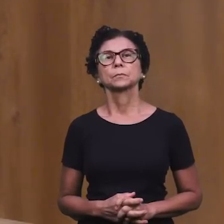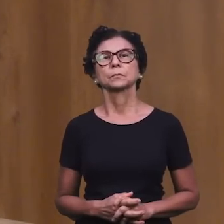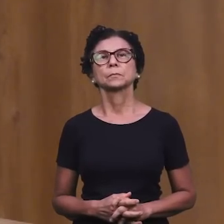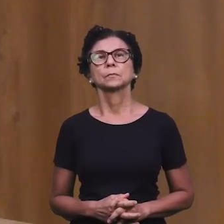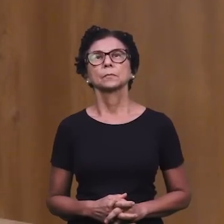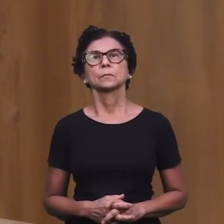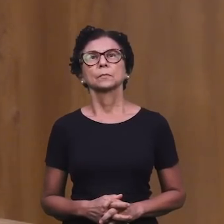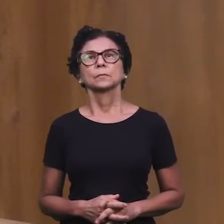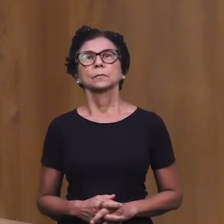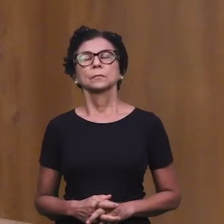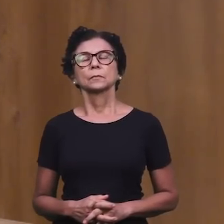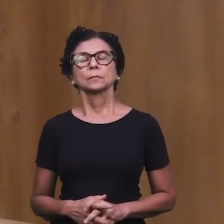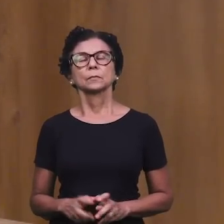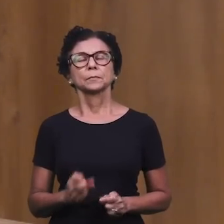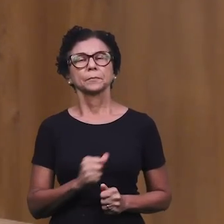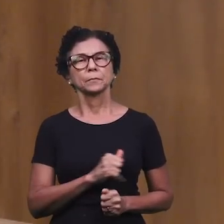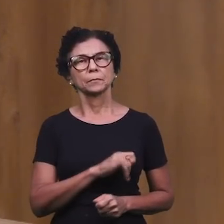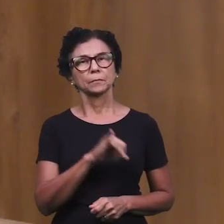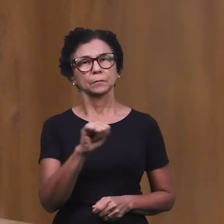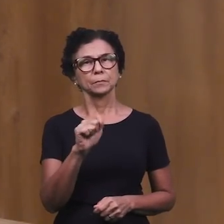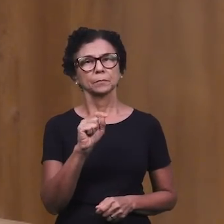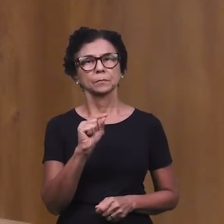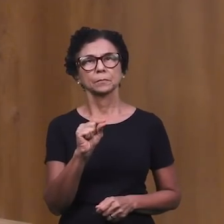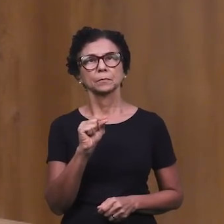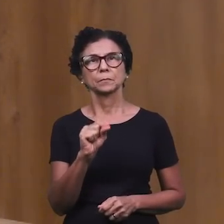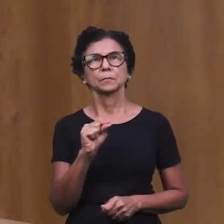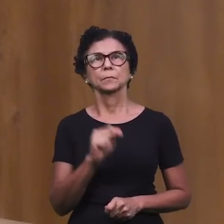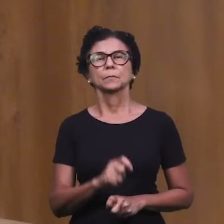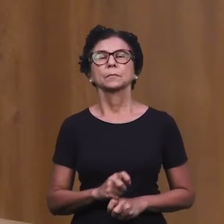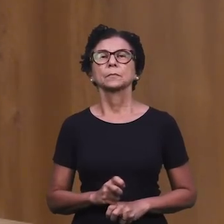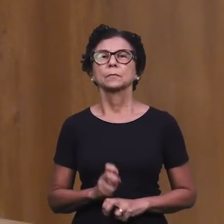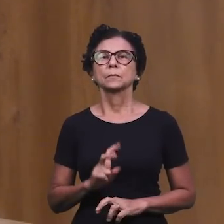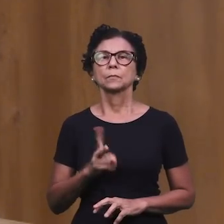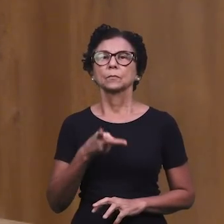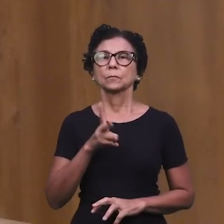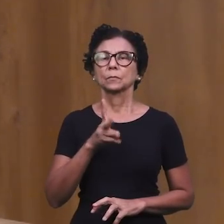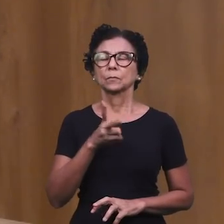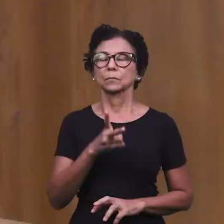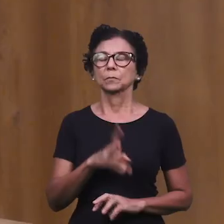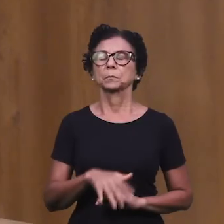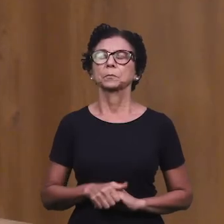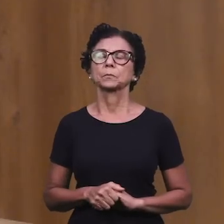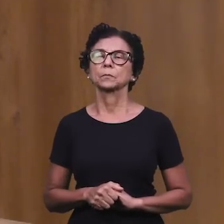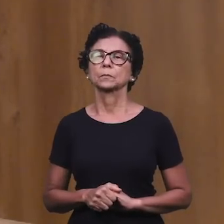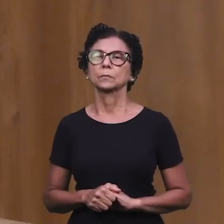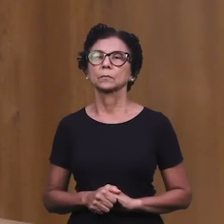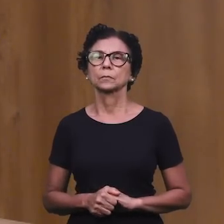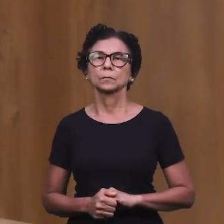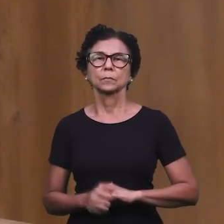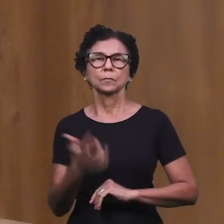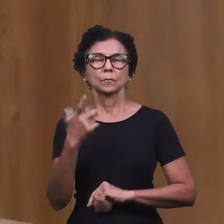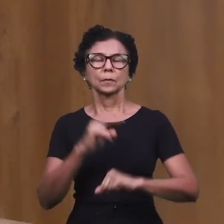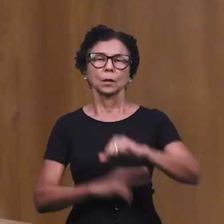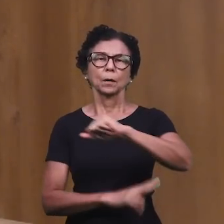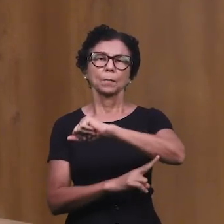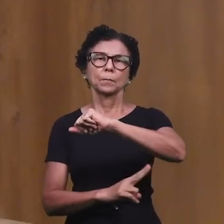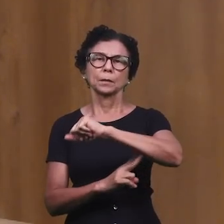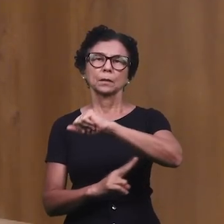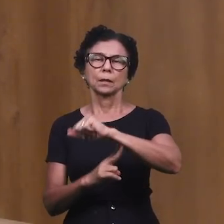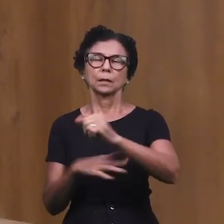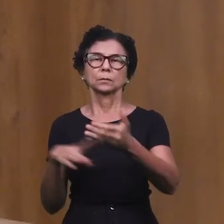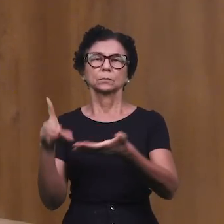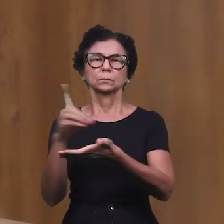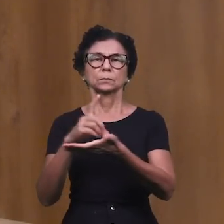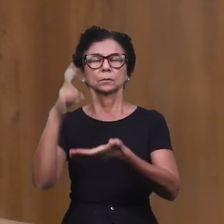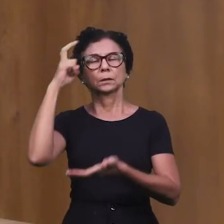dizer aqui para aqueles que estão nos acompanhando que vamos continuar abordando outros pilares do design inteligente, como, por